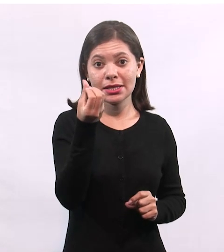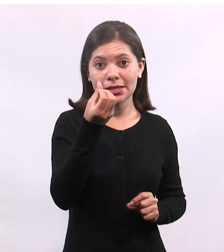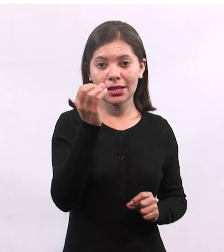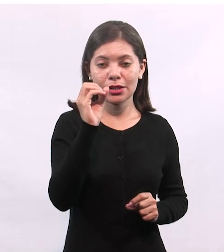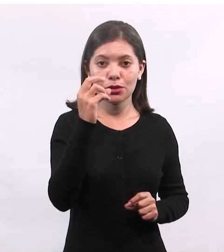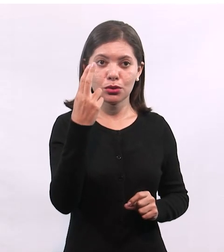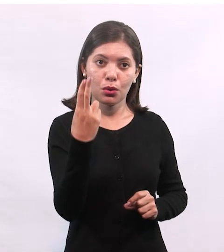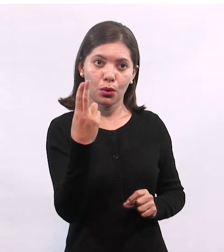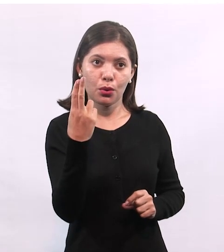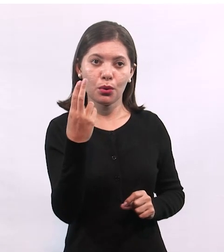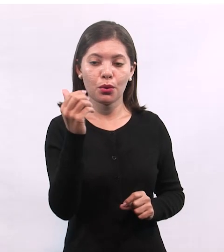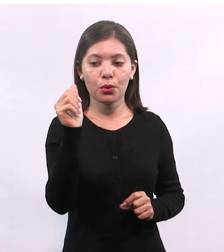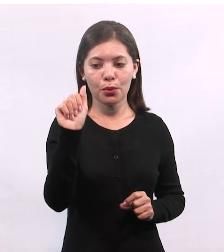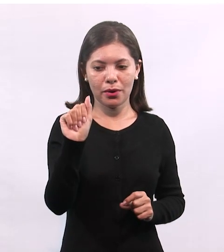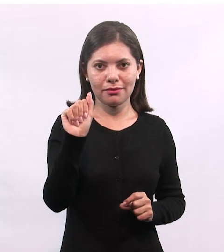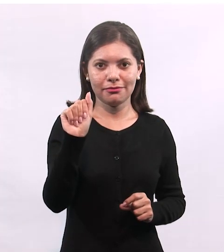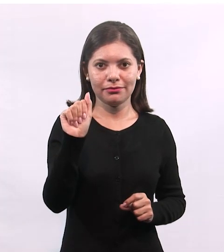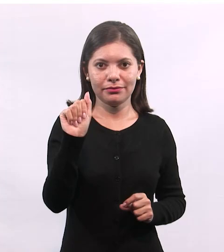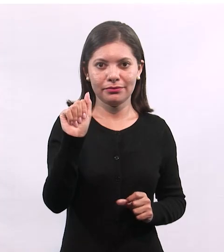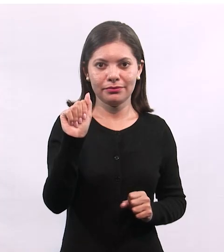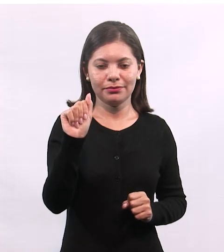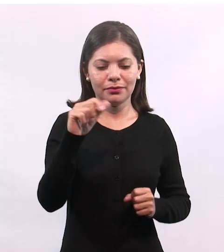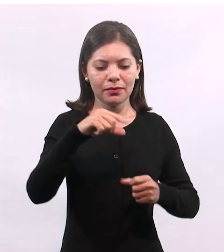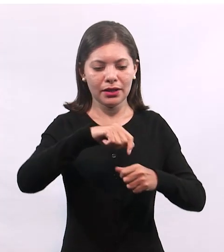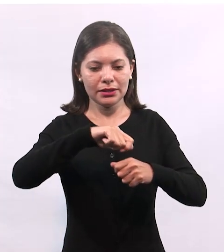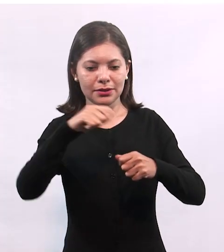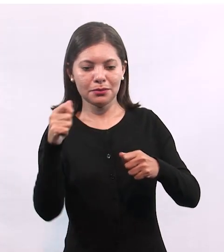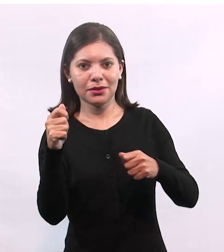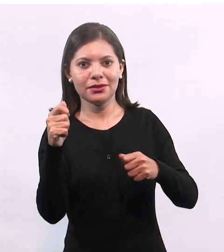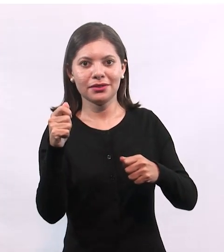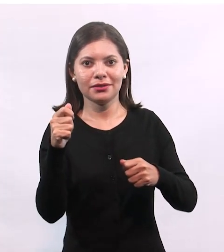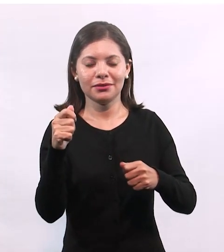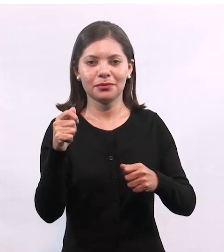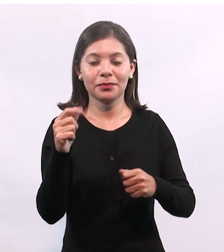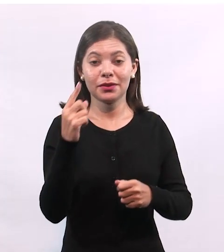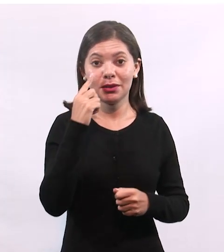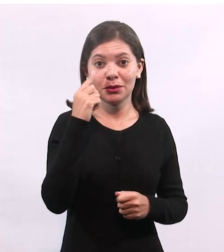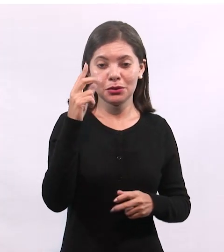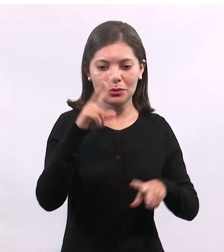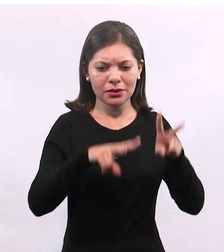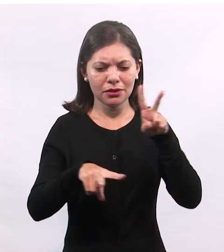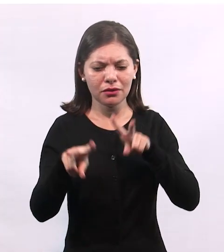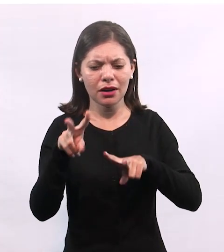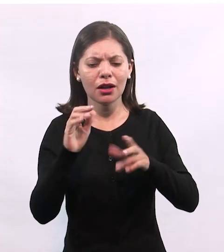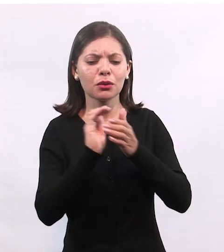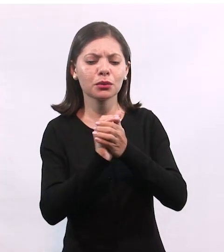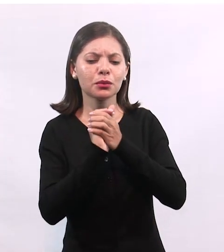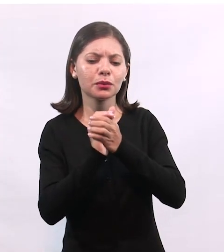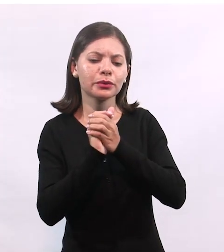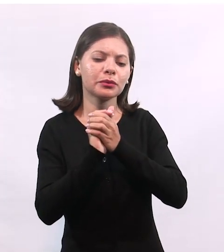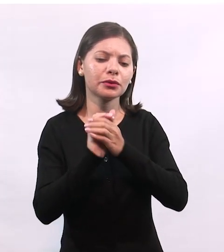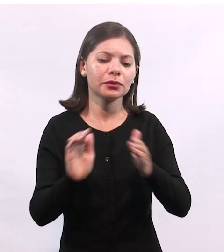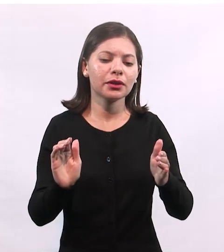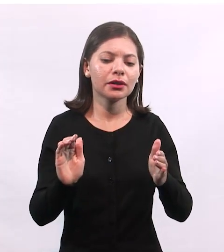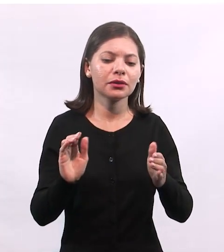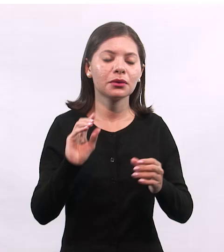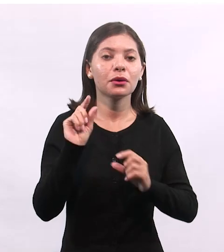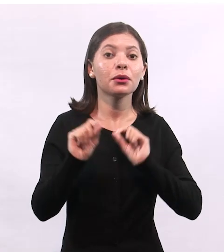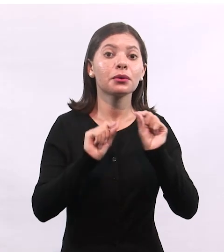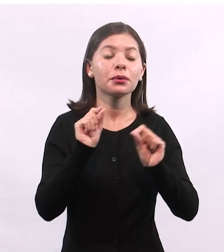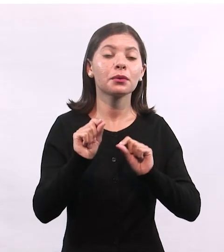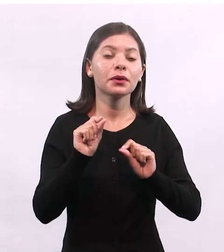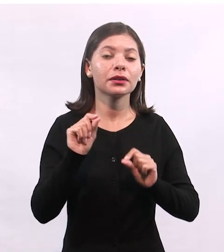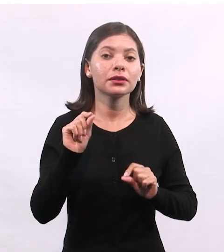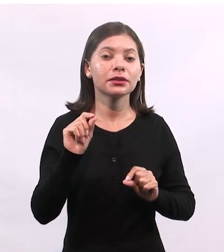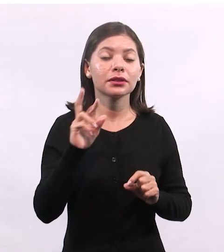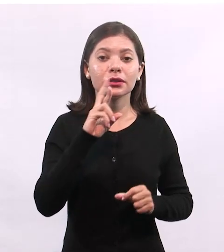6 ou saiu ar de espada Então se a gente observar no lançamento de um dado Quais